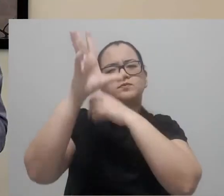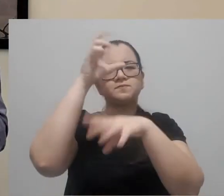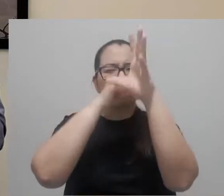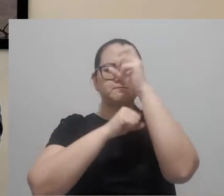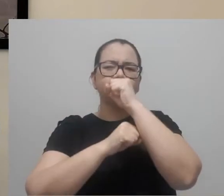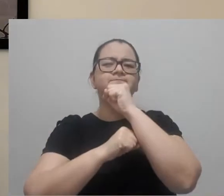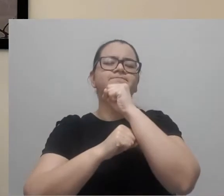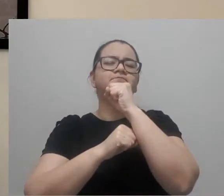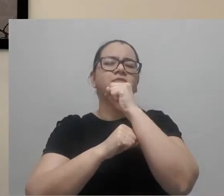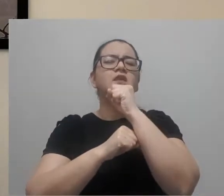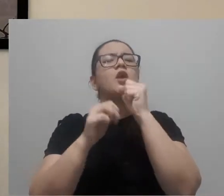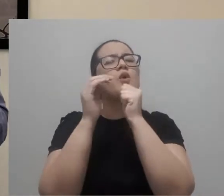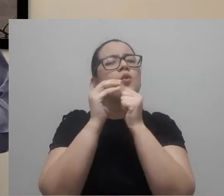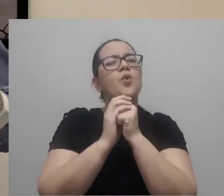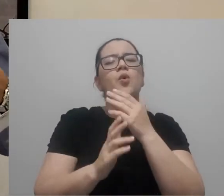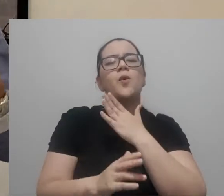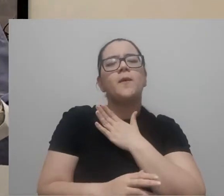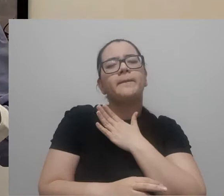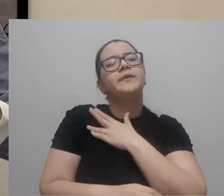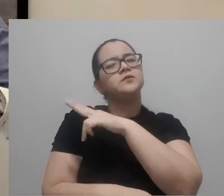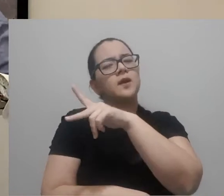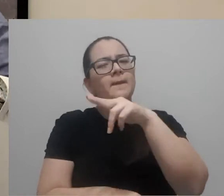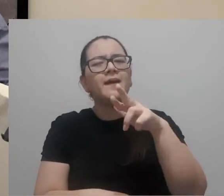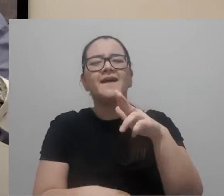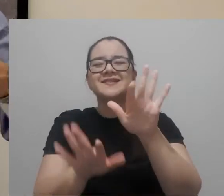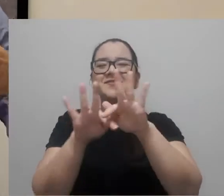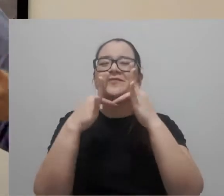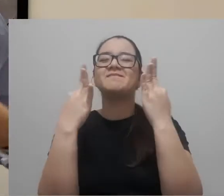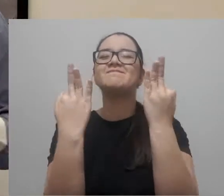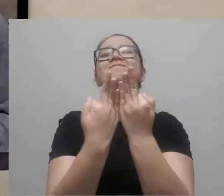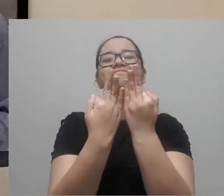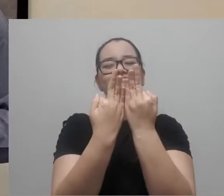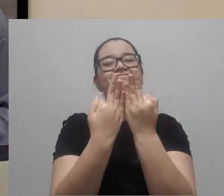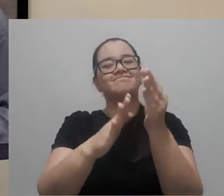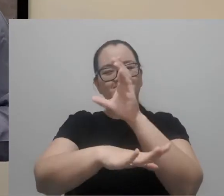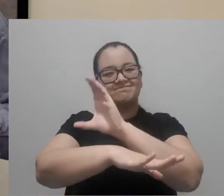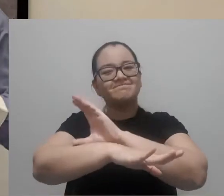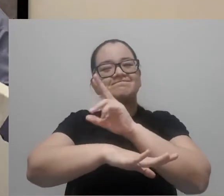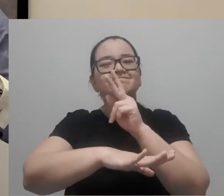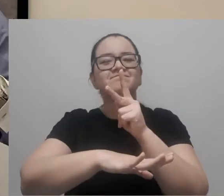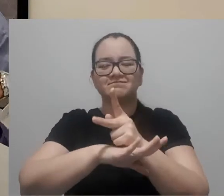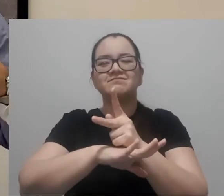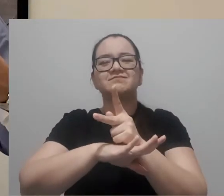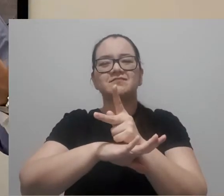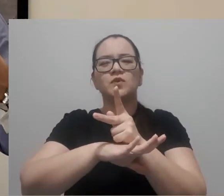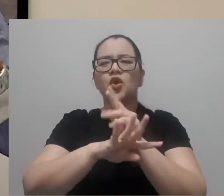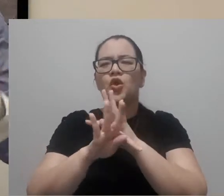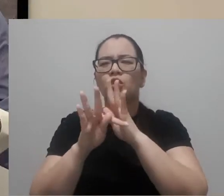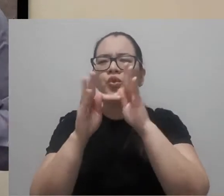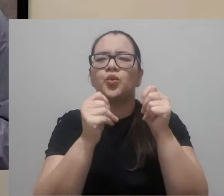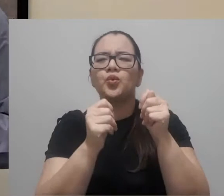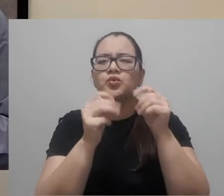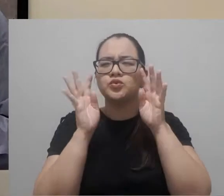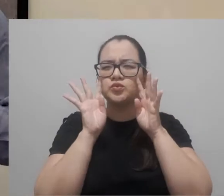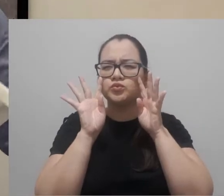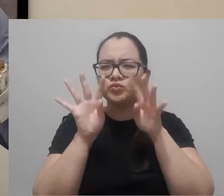pelos meus irmãos, pela minha família, a família da PIB Crato, por todos aqueles que estão assistindo